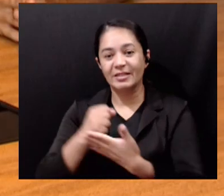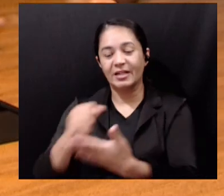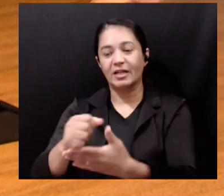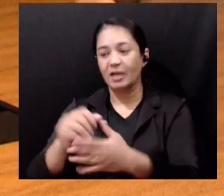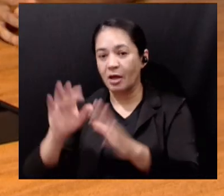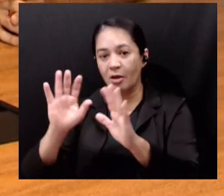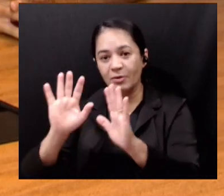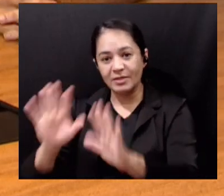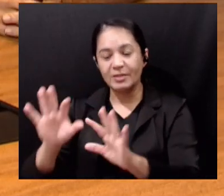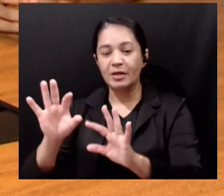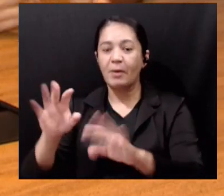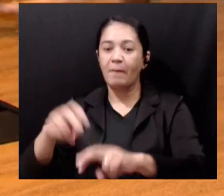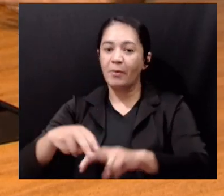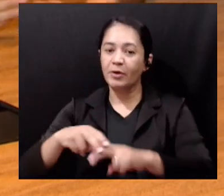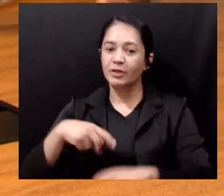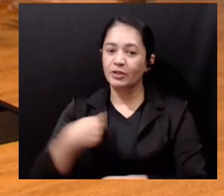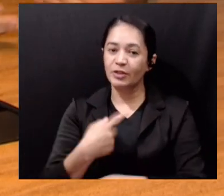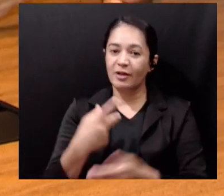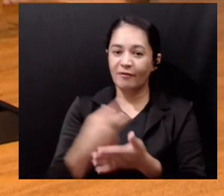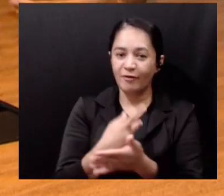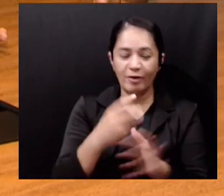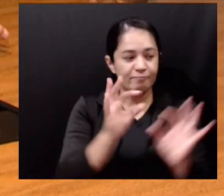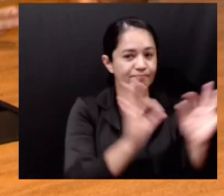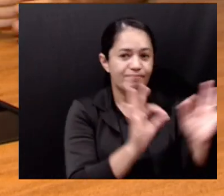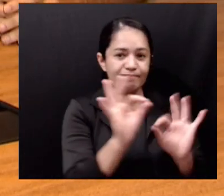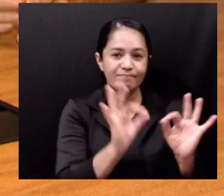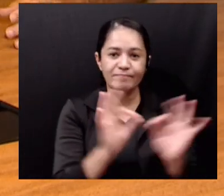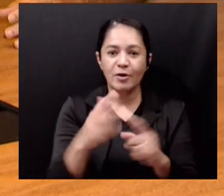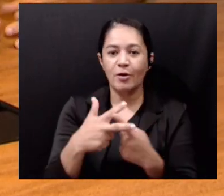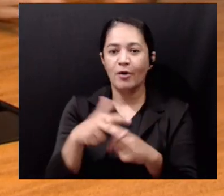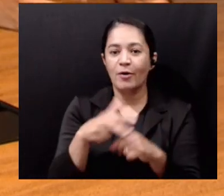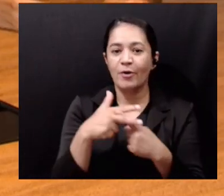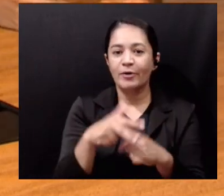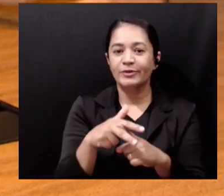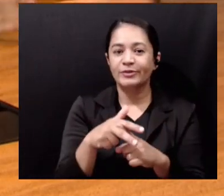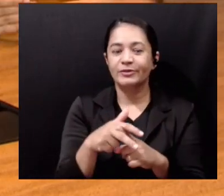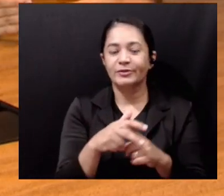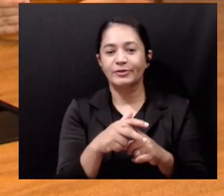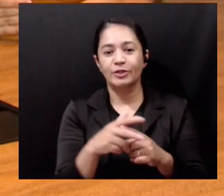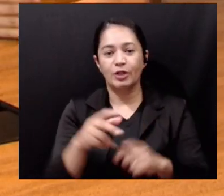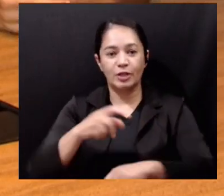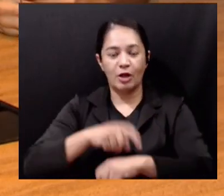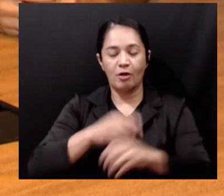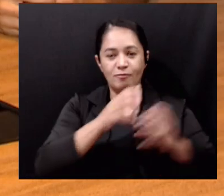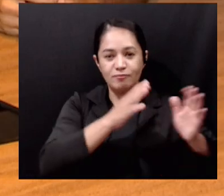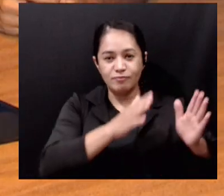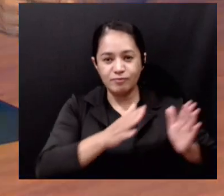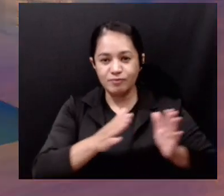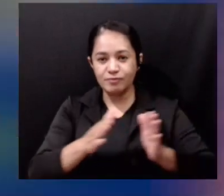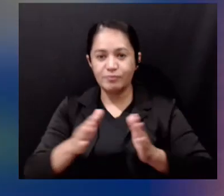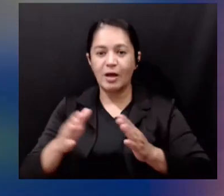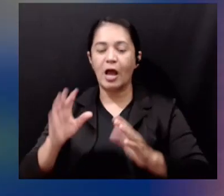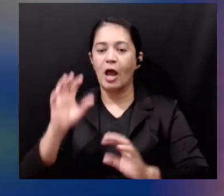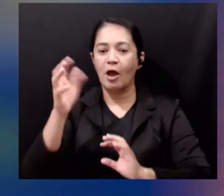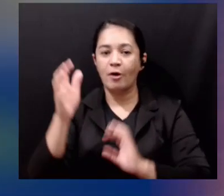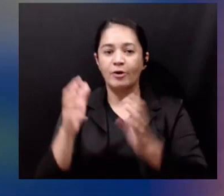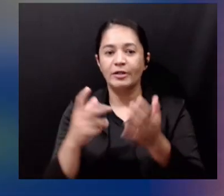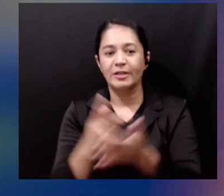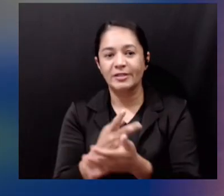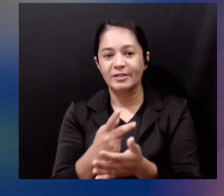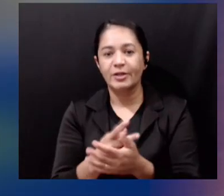aconteceram, sabe? Porque, querendo ou não, acontecem muitos erros ao longo do processo, né? A gente tem que sentar e discutir. Dar aquela conferida, né? Apontar